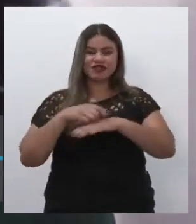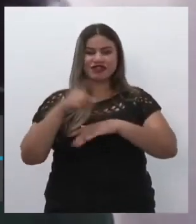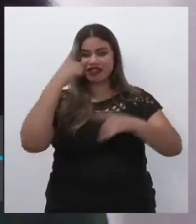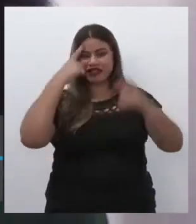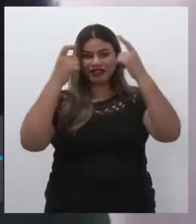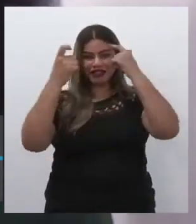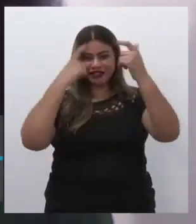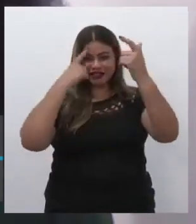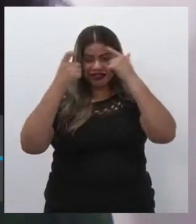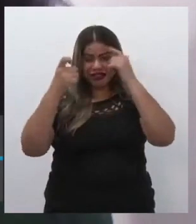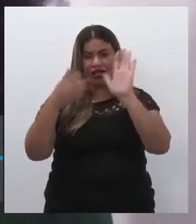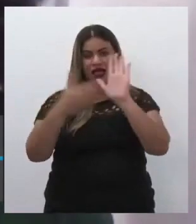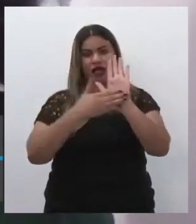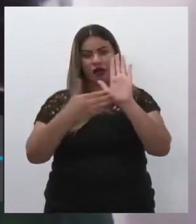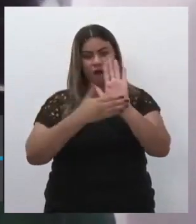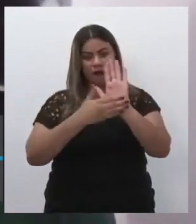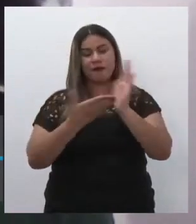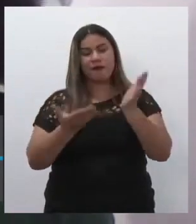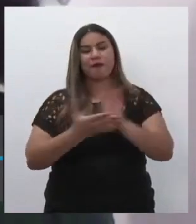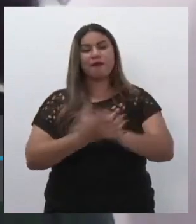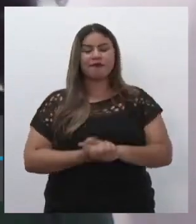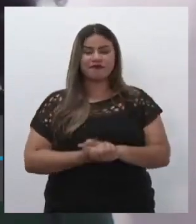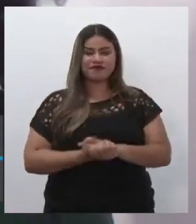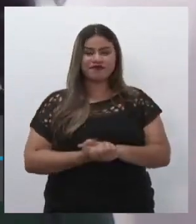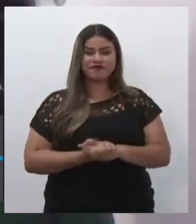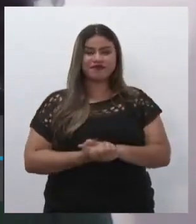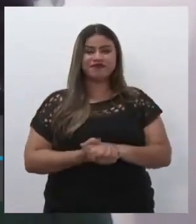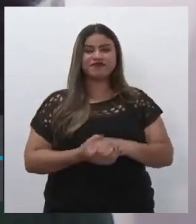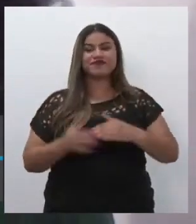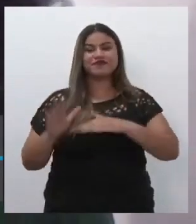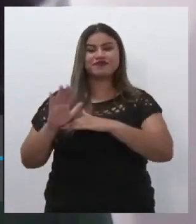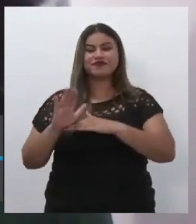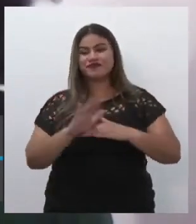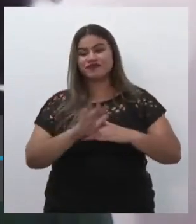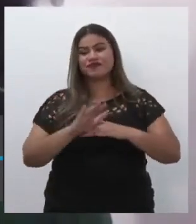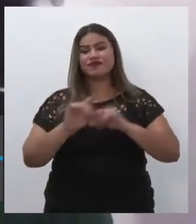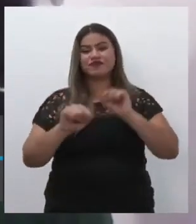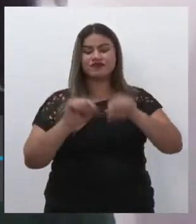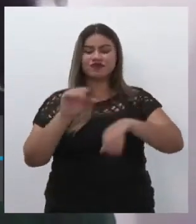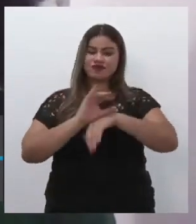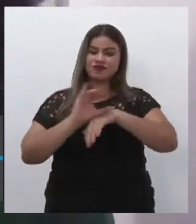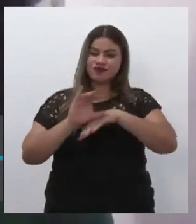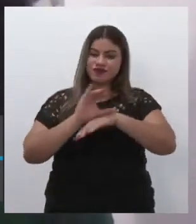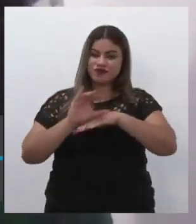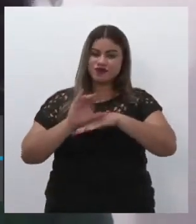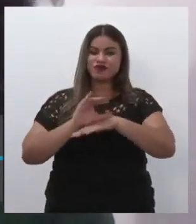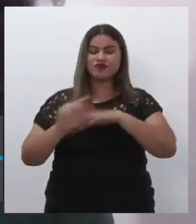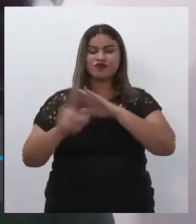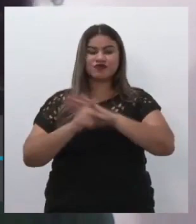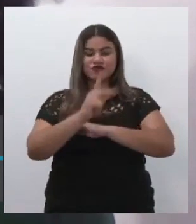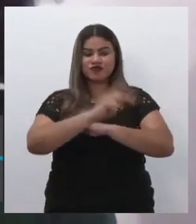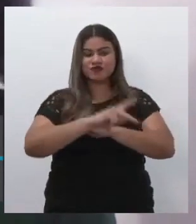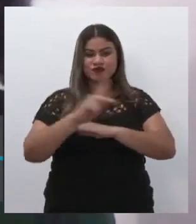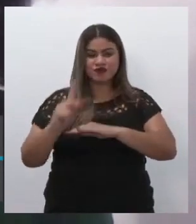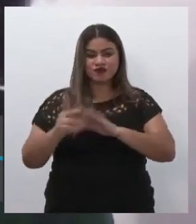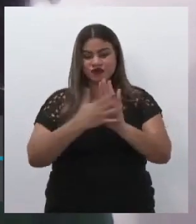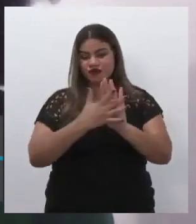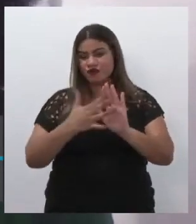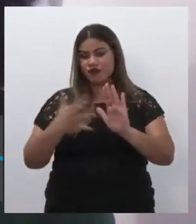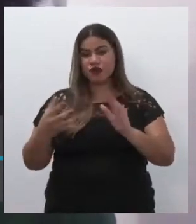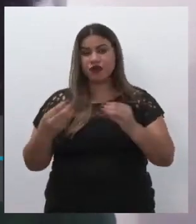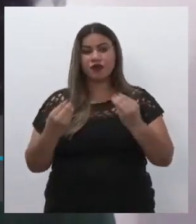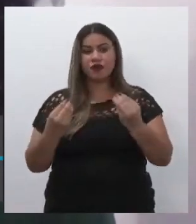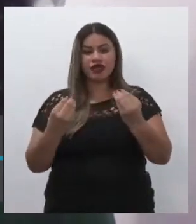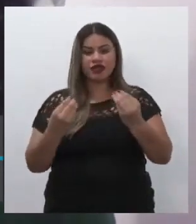ideias, novas propostas. Isso faz com que a nossa formação seja um momento especial